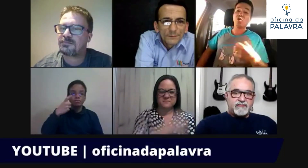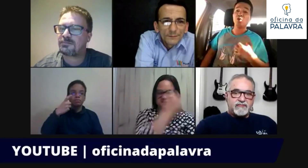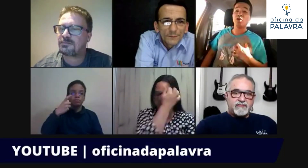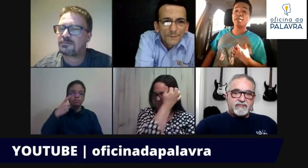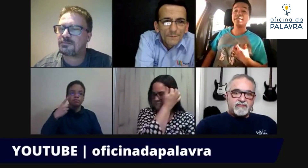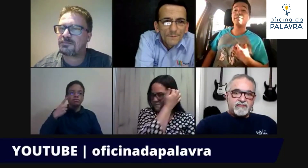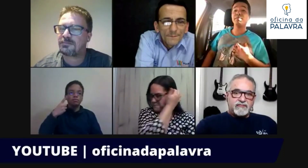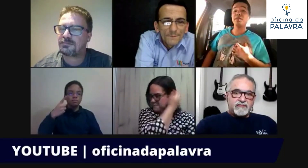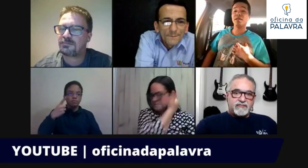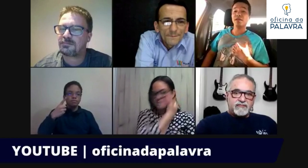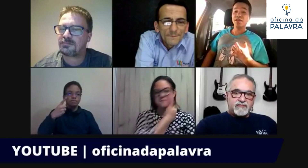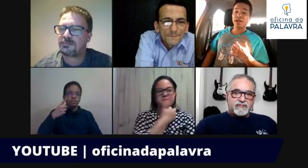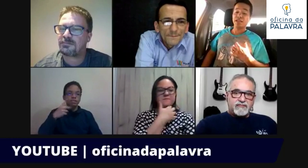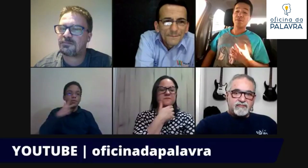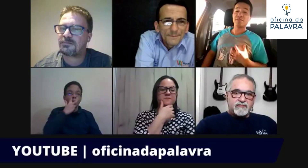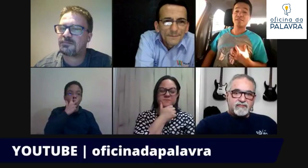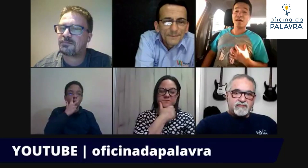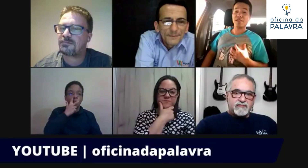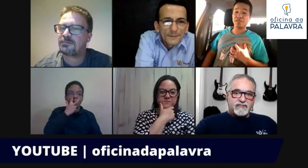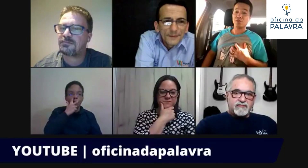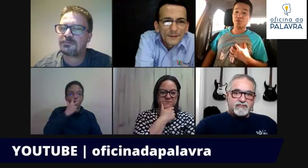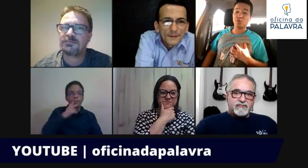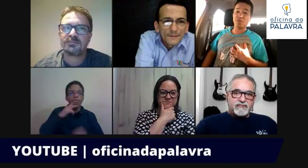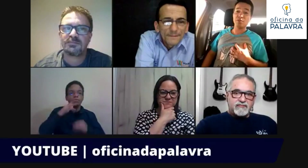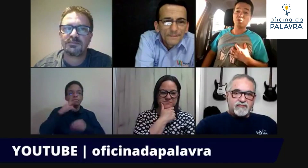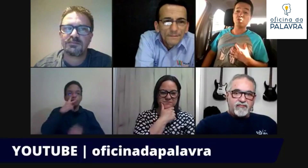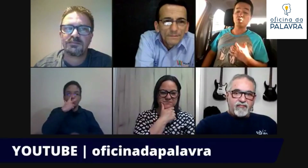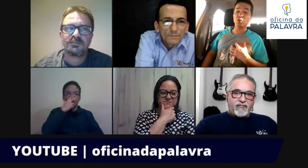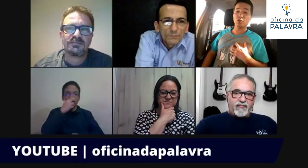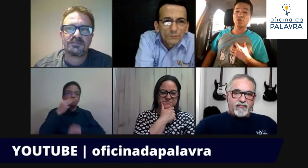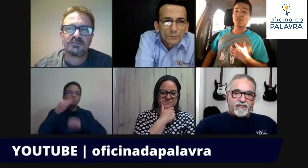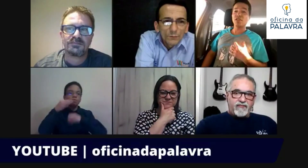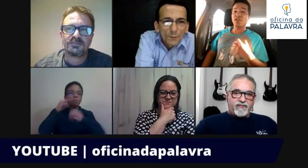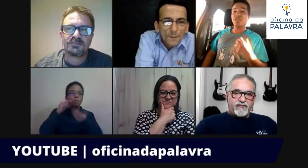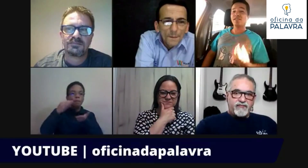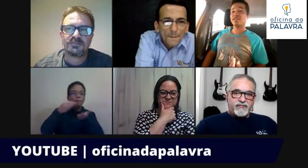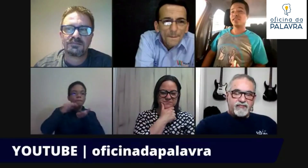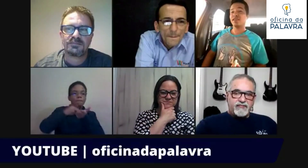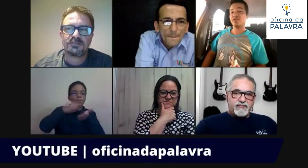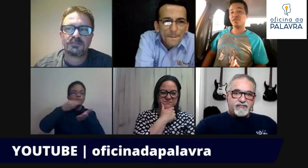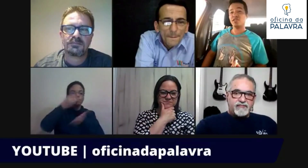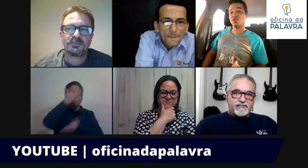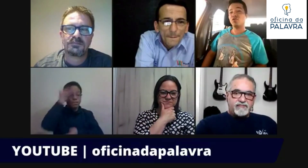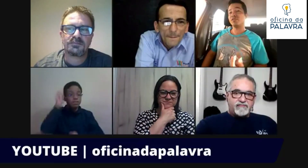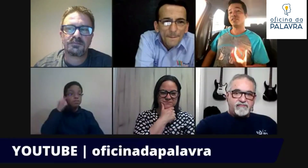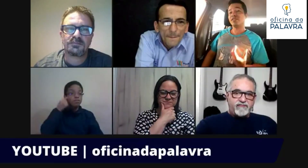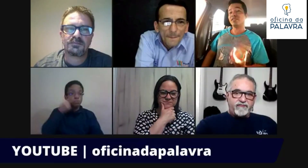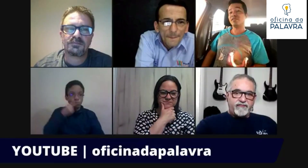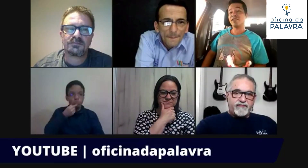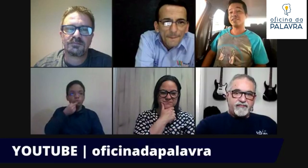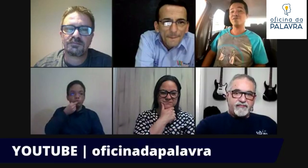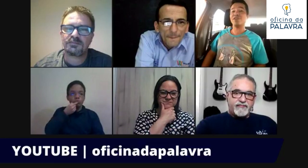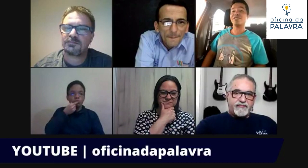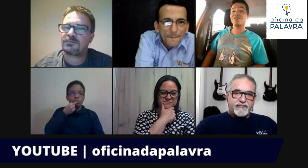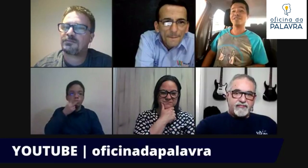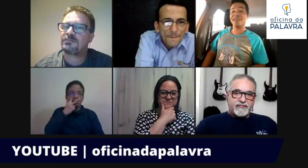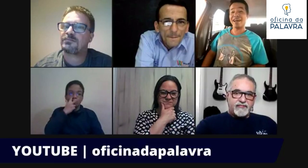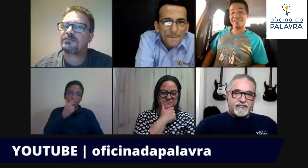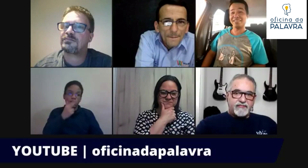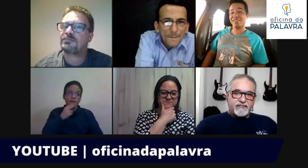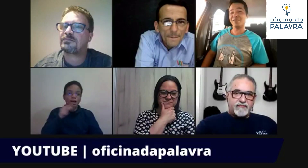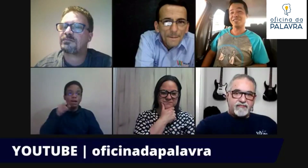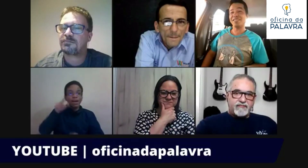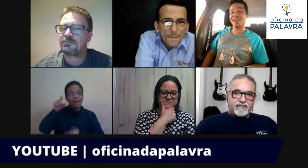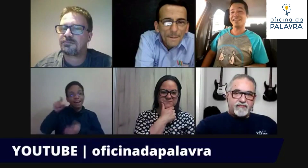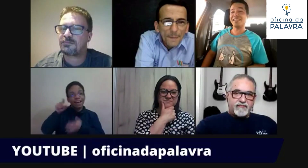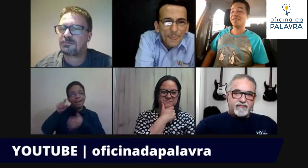que era como eu recebia as mensagens dos meus amigos surdos. Eles escreviam como se eles estivessem fazendo